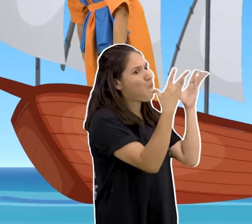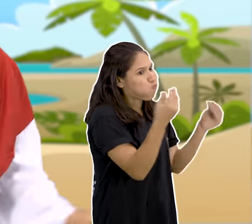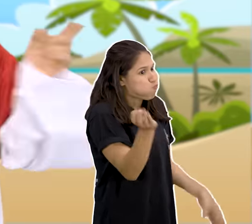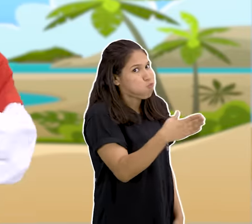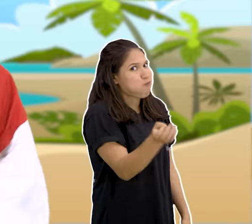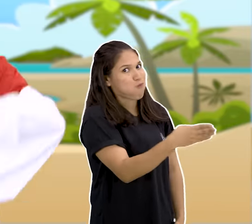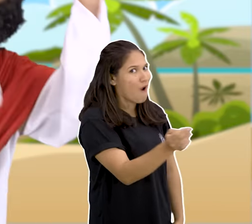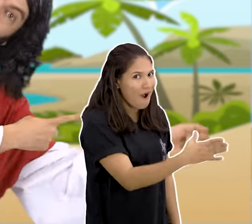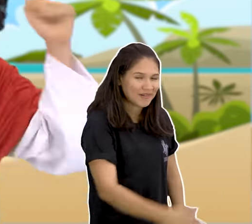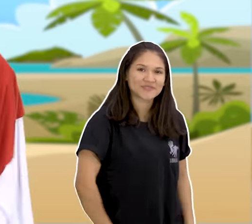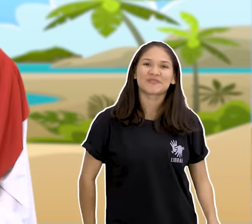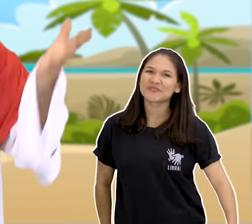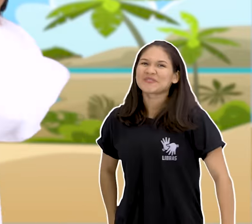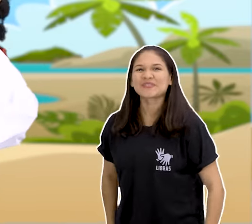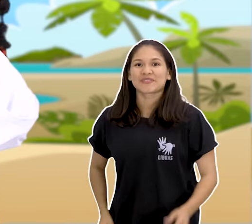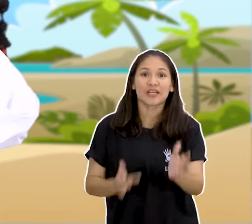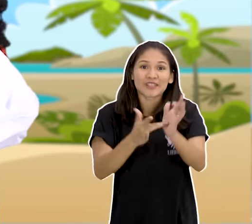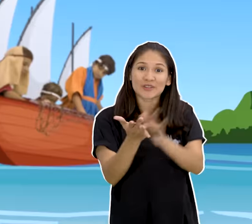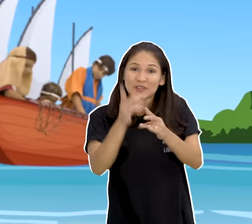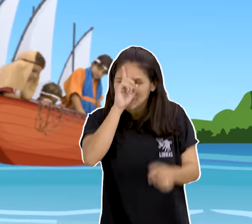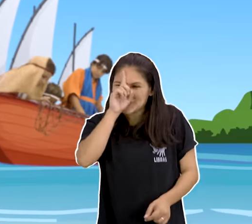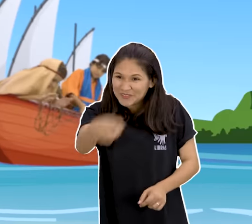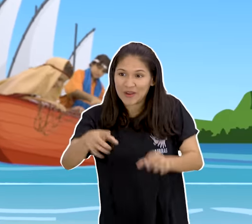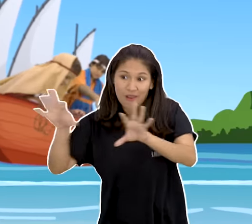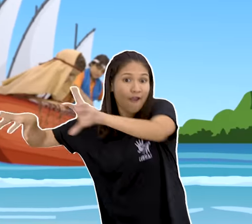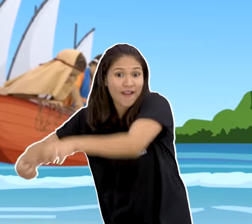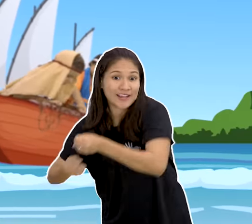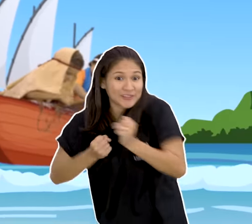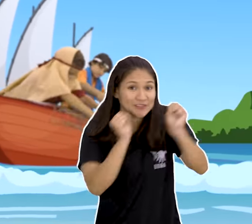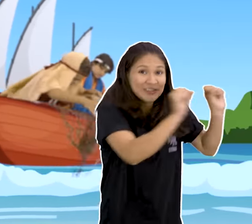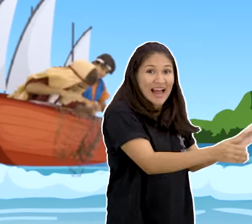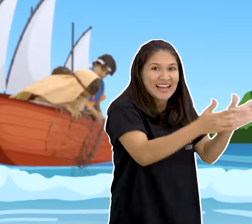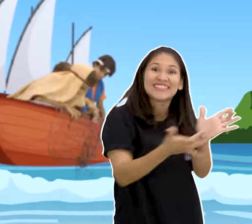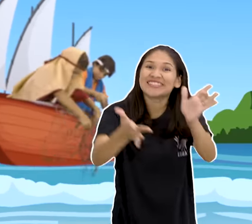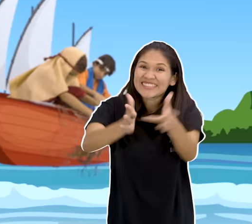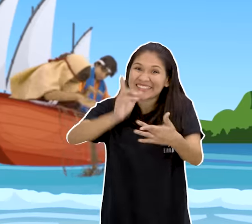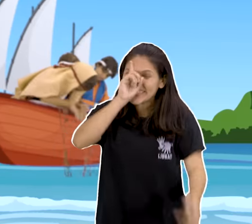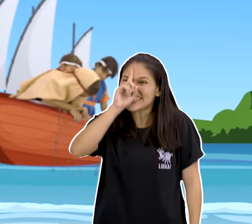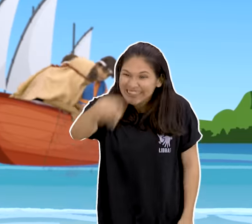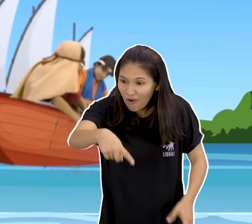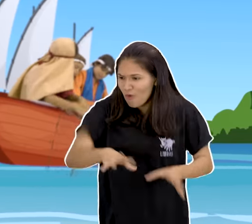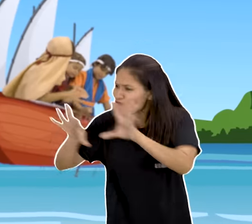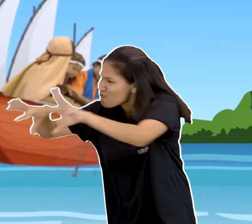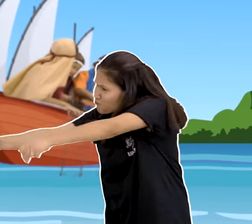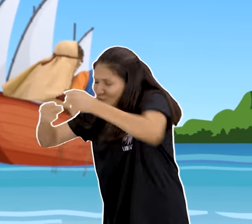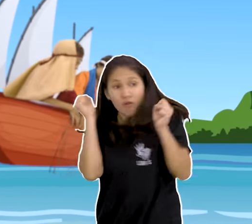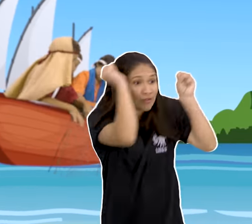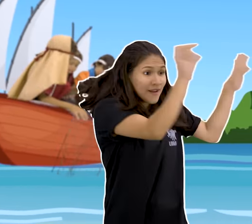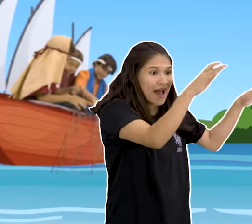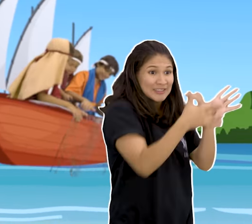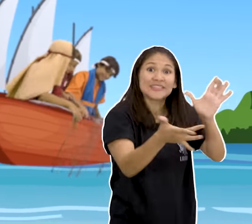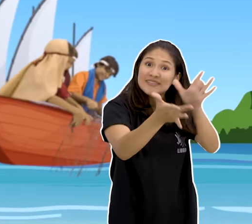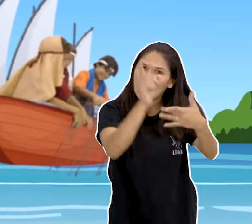muito peixão. Jesus mandou jogar do outro lado, Jesus mandou jogar